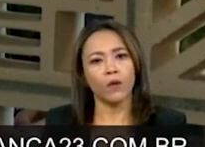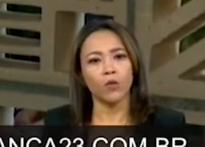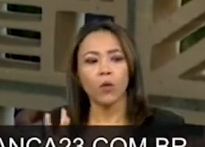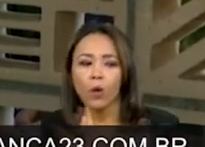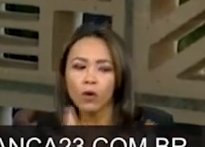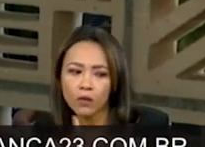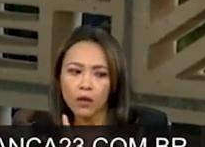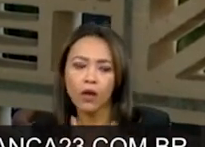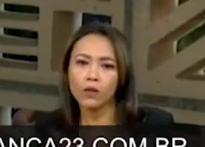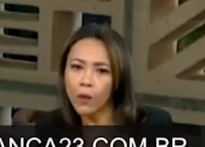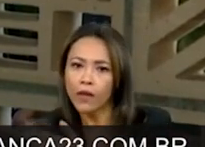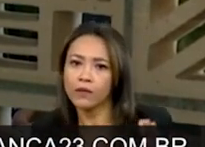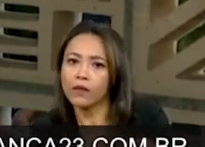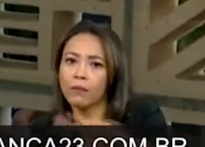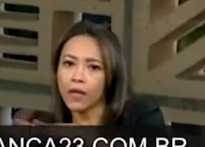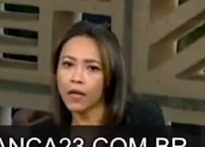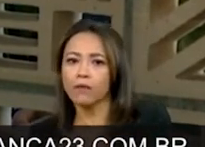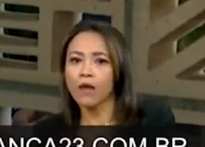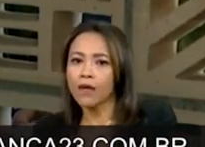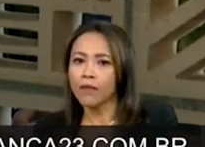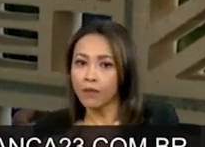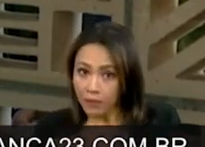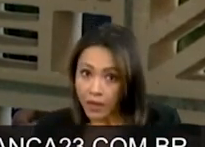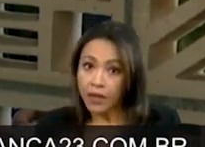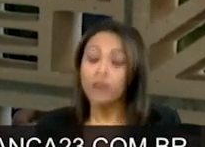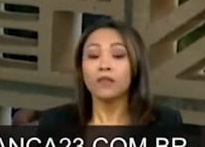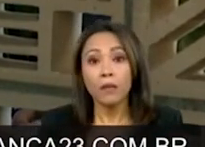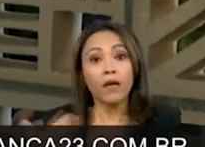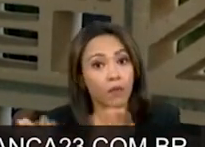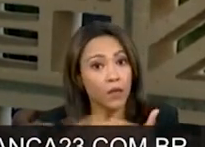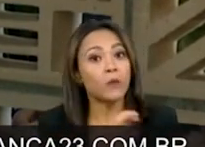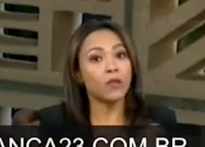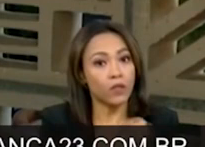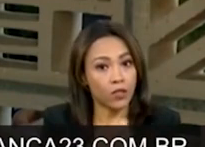saque dessas empresas e por aí vai. Os investimentos, a geração de empregos.